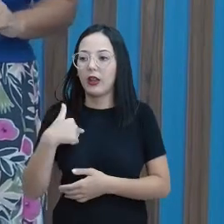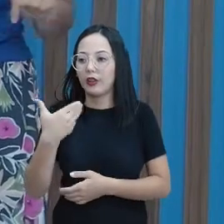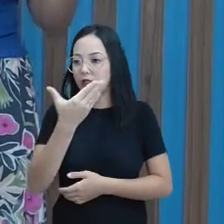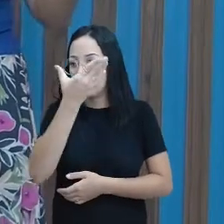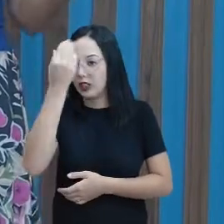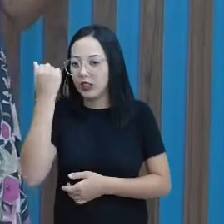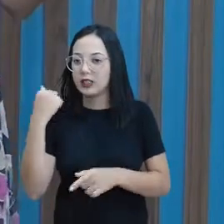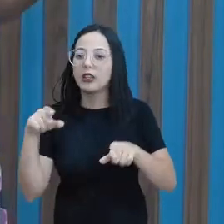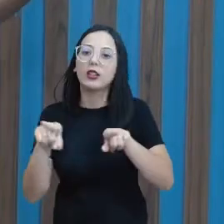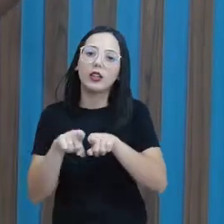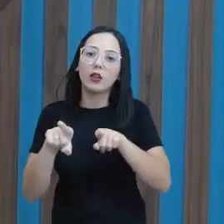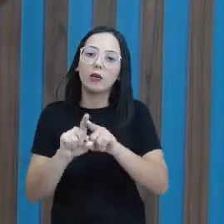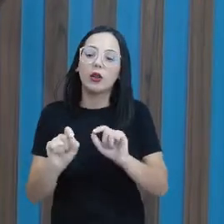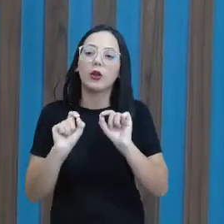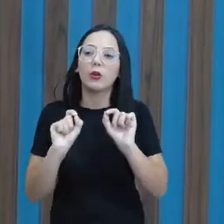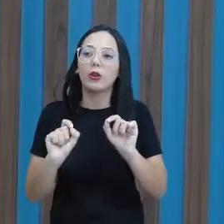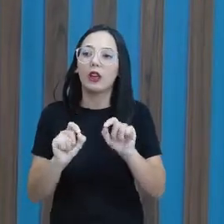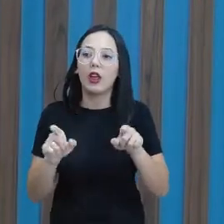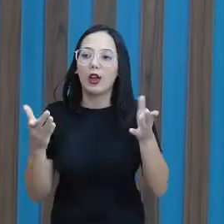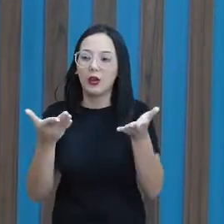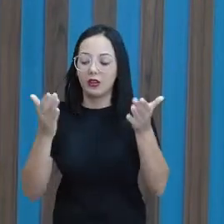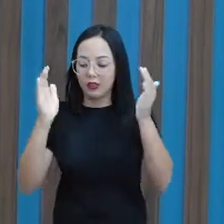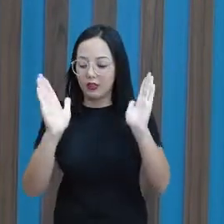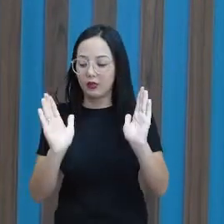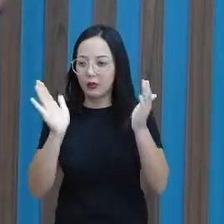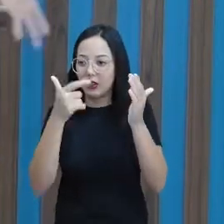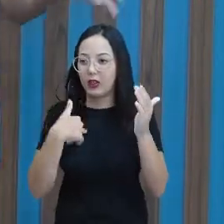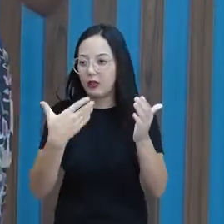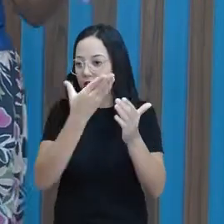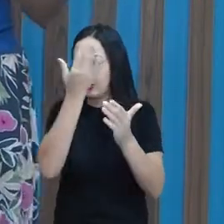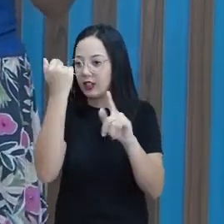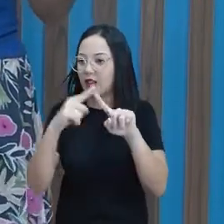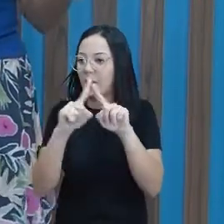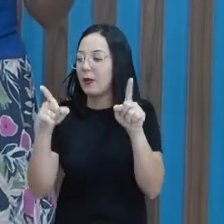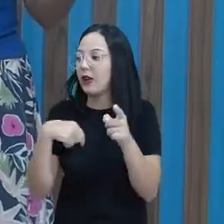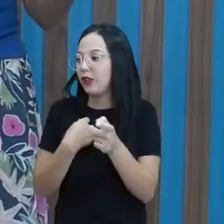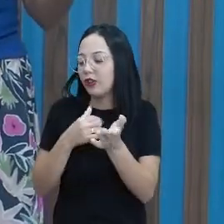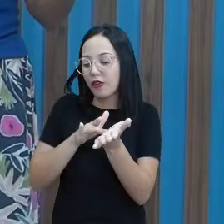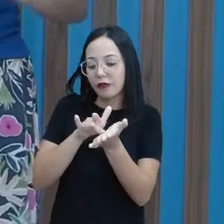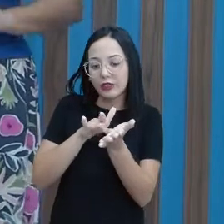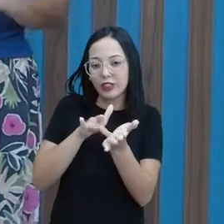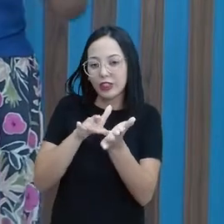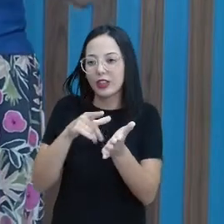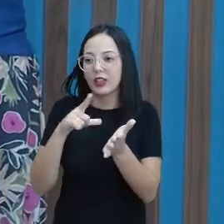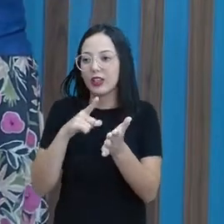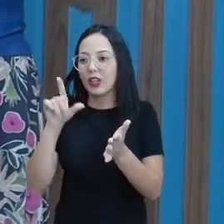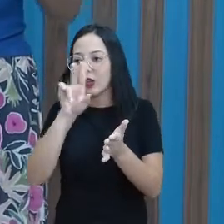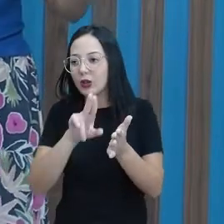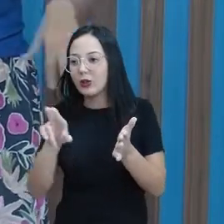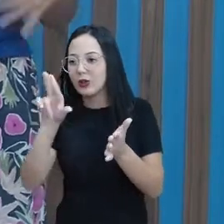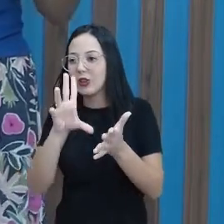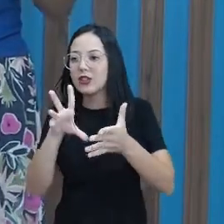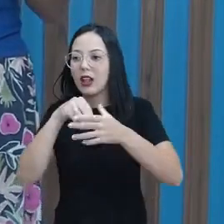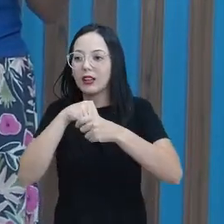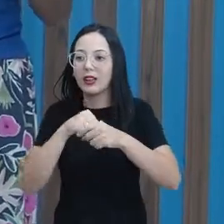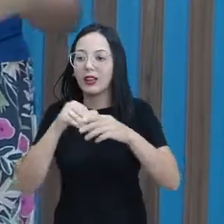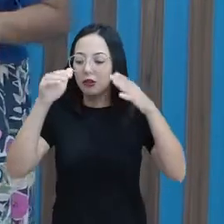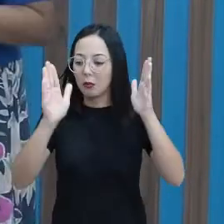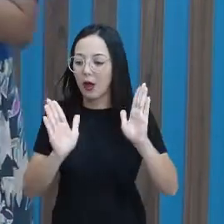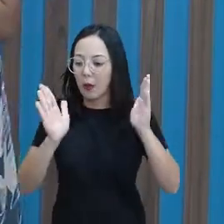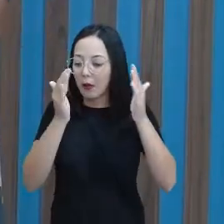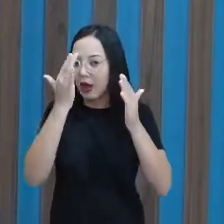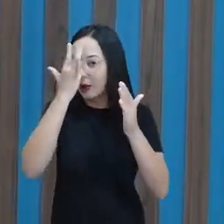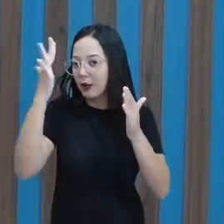colocar justamente um parênteses. Mas vamos fingir, tá? Vamos usar aqui a